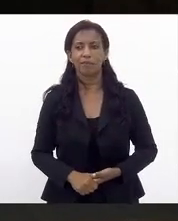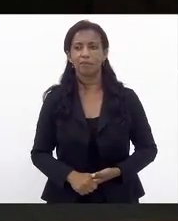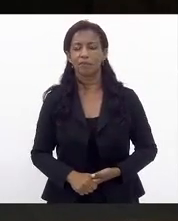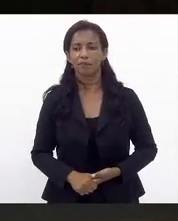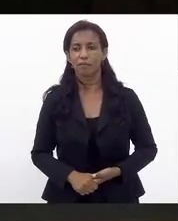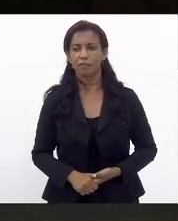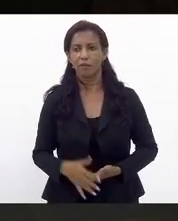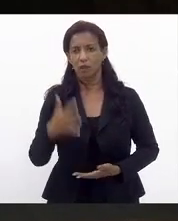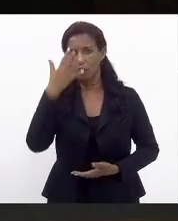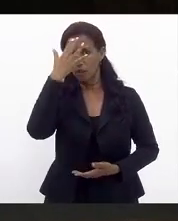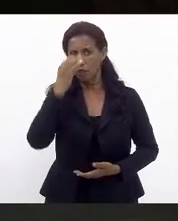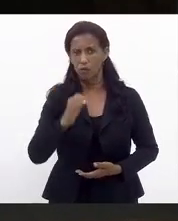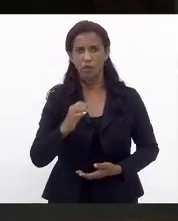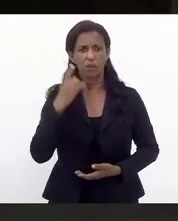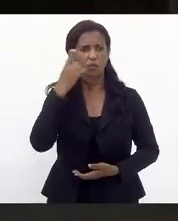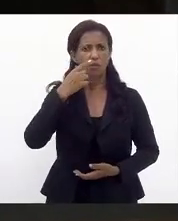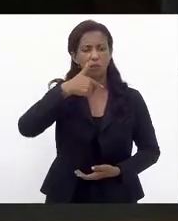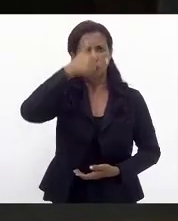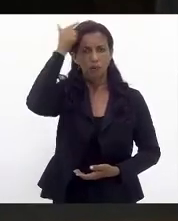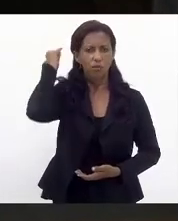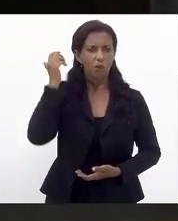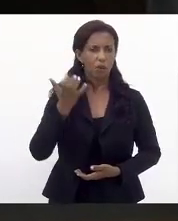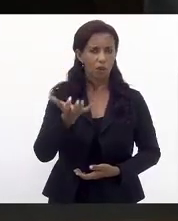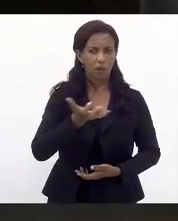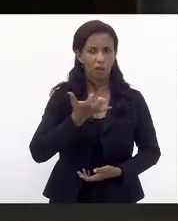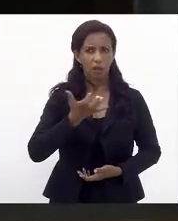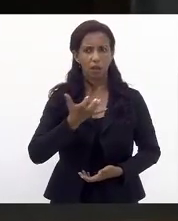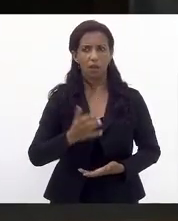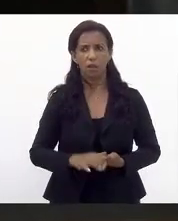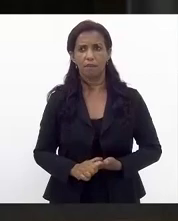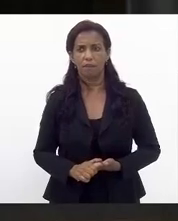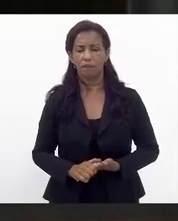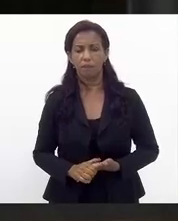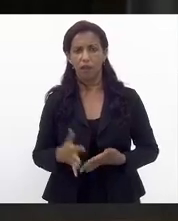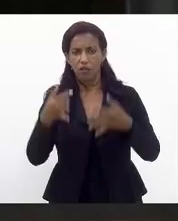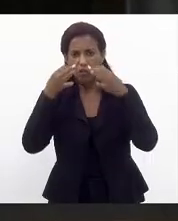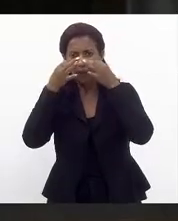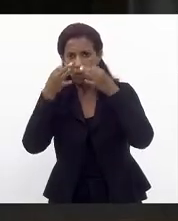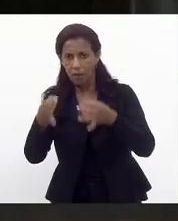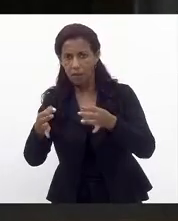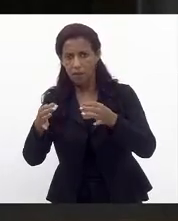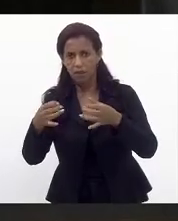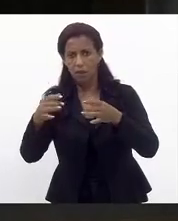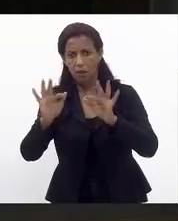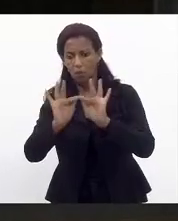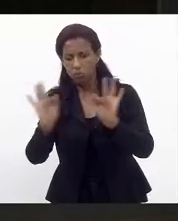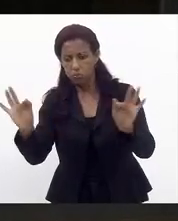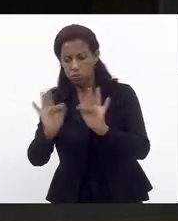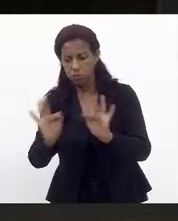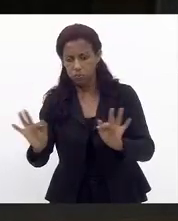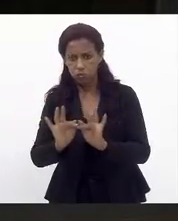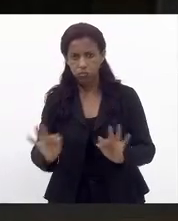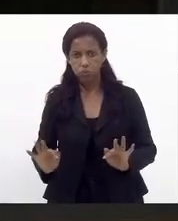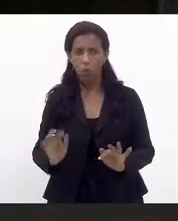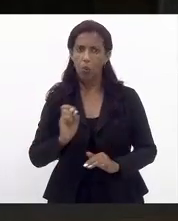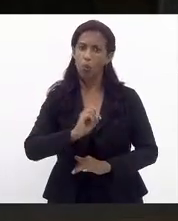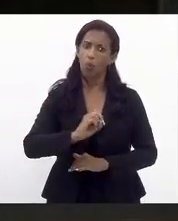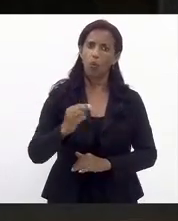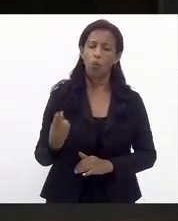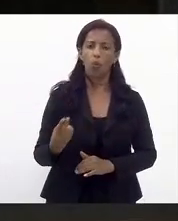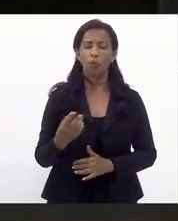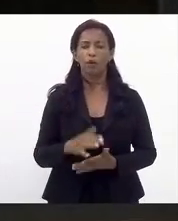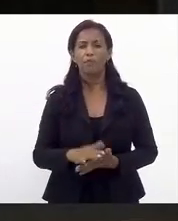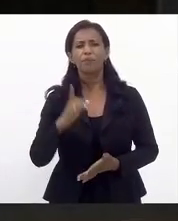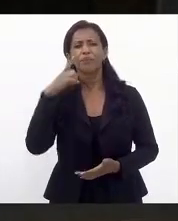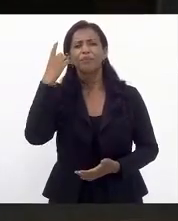eu não sei se Deputado Luiz Paulo que é chamar a atenção para mais alguma outra questão ou